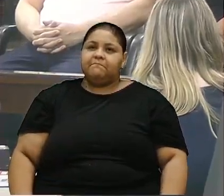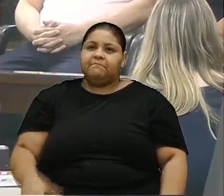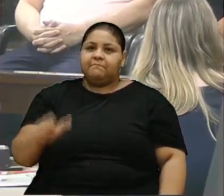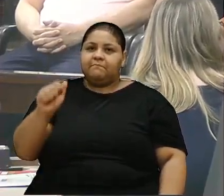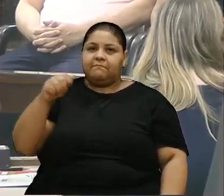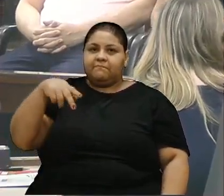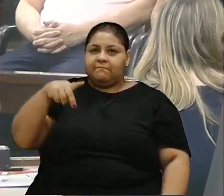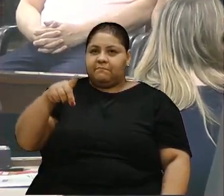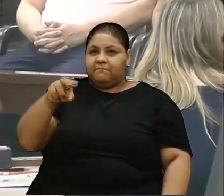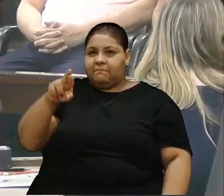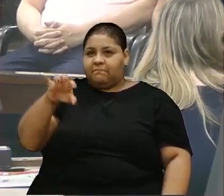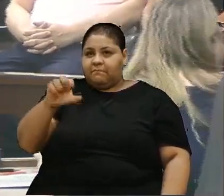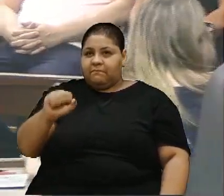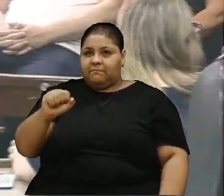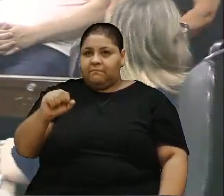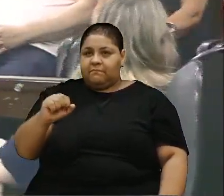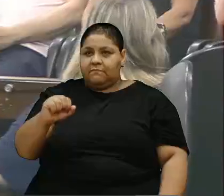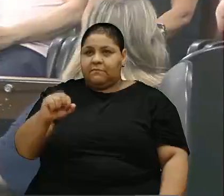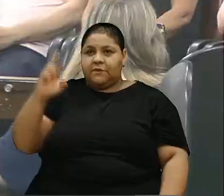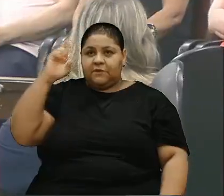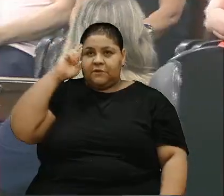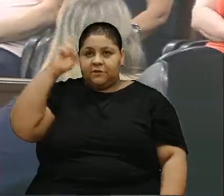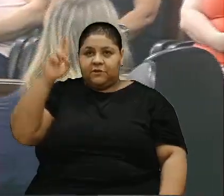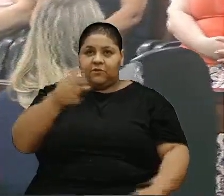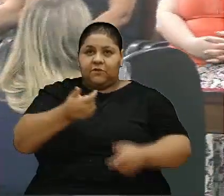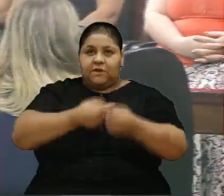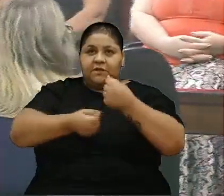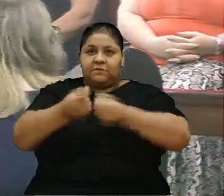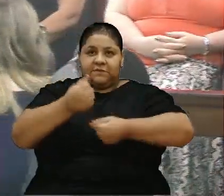André da Silveira, diretor administrativo.